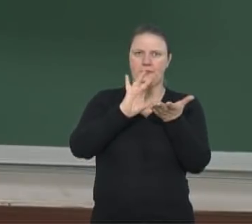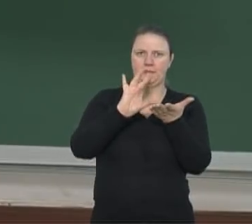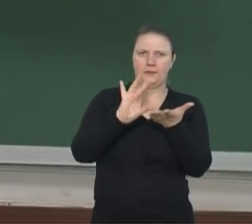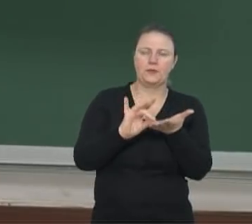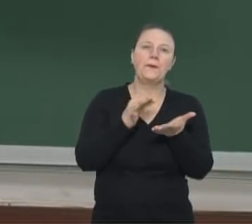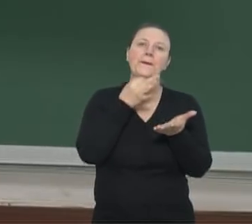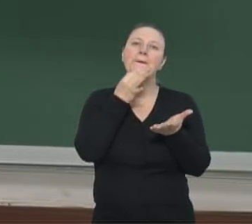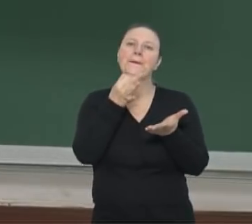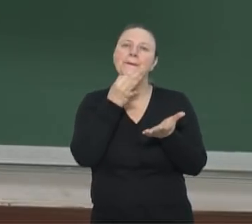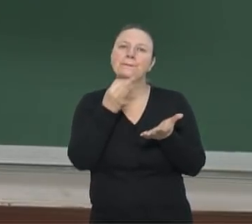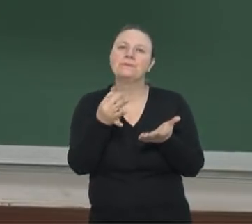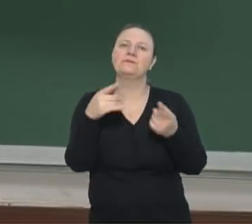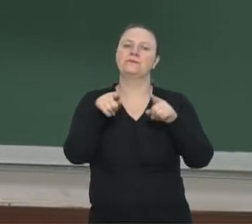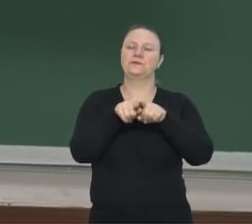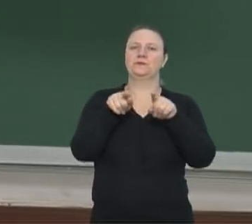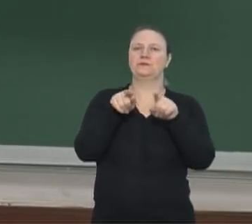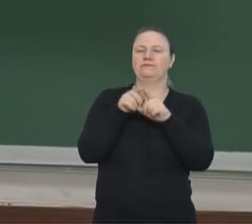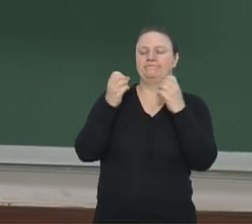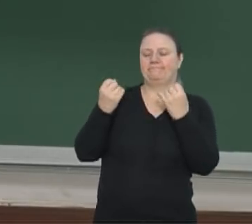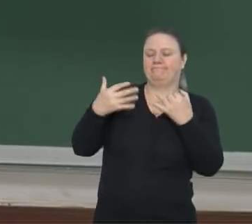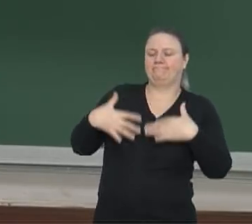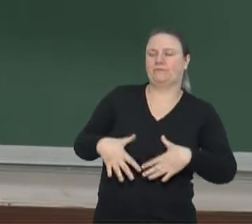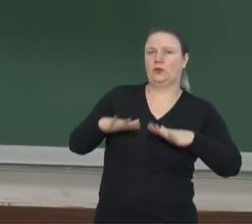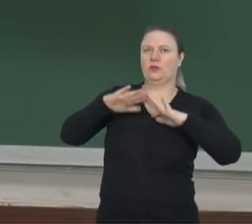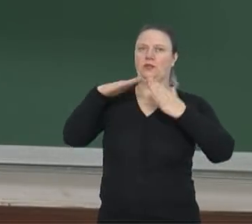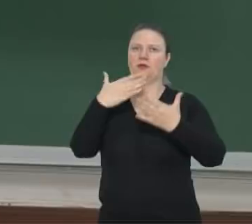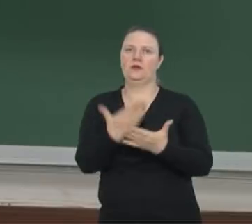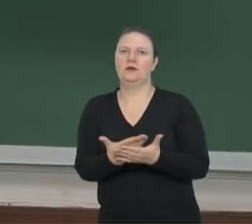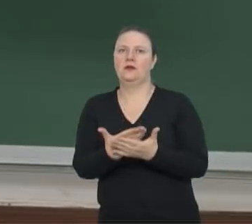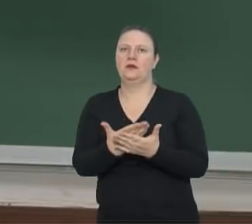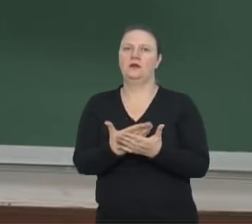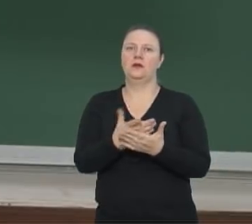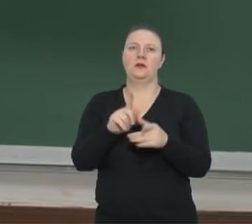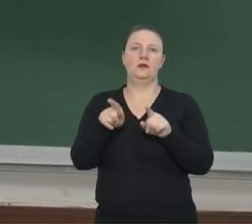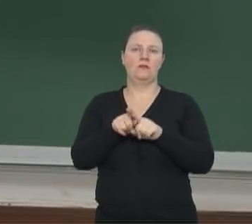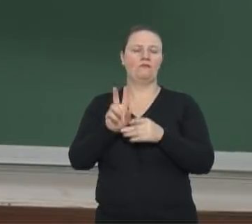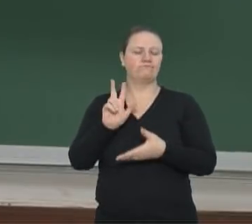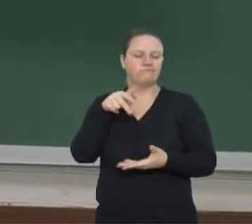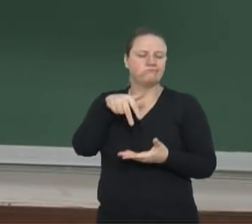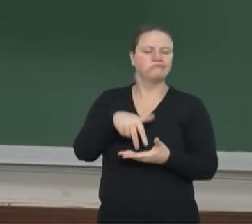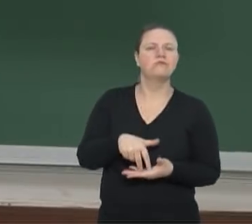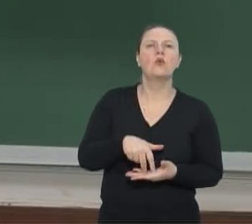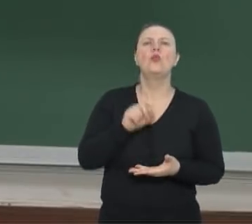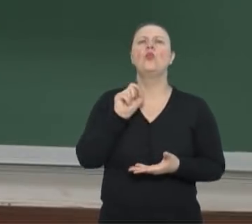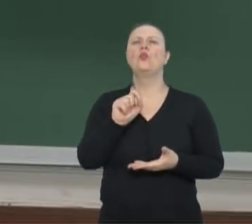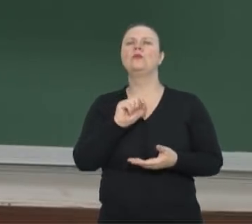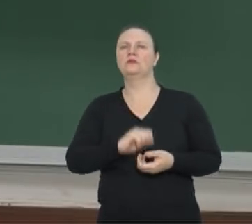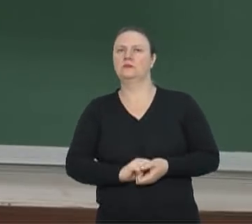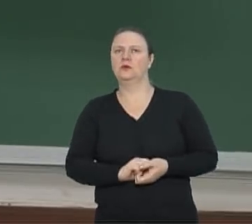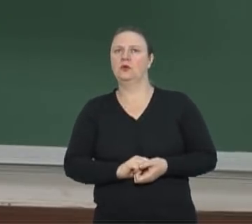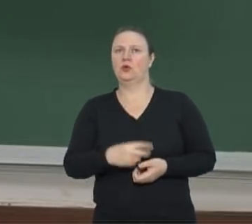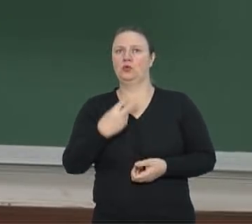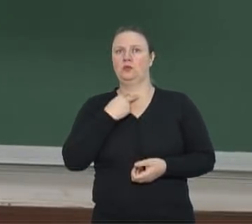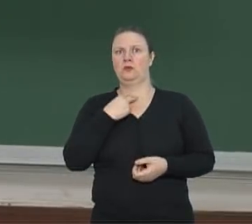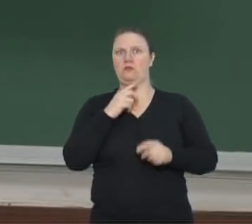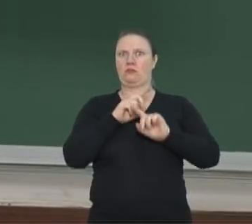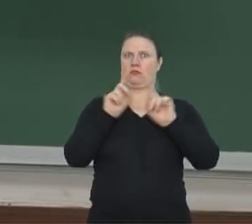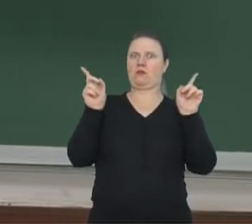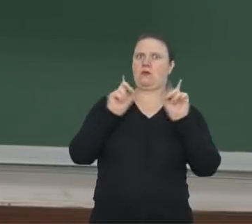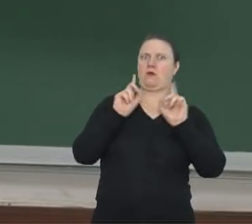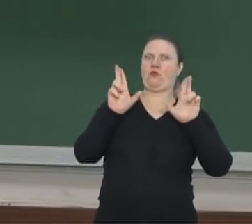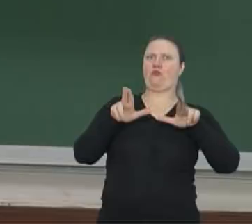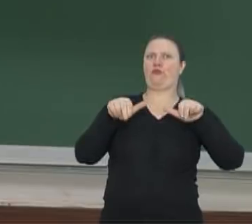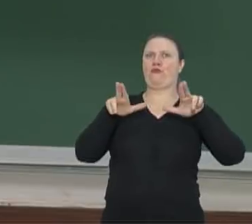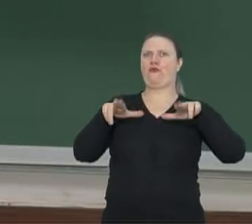com vocês, falando sobre a escola, falando sobre a posição ali. Então, não dá para dizer não, né? Eu